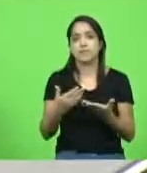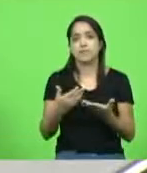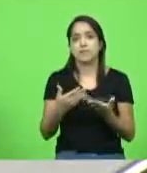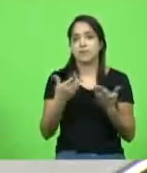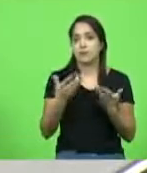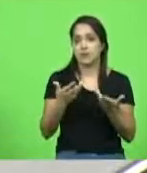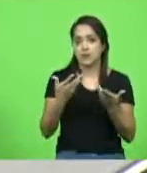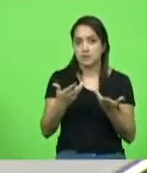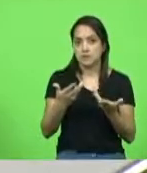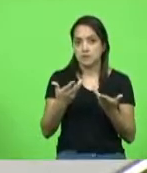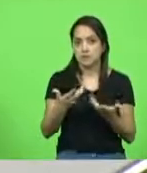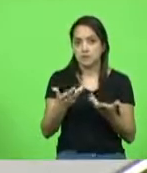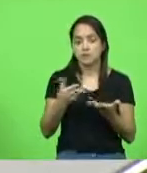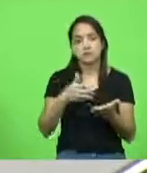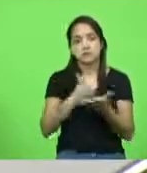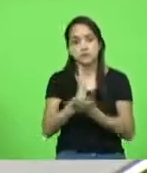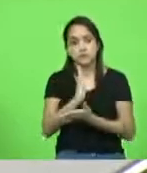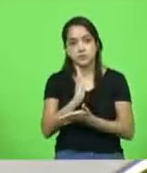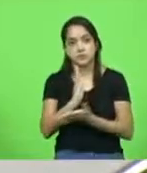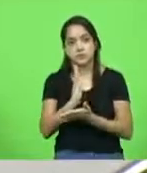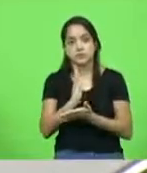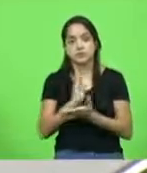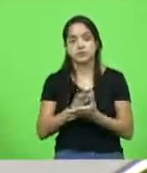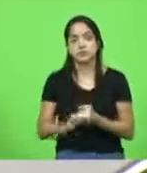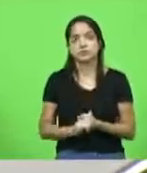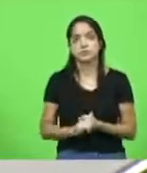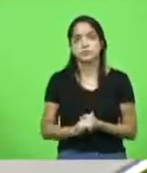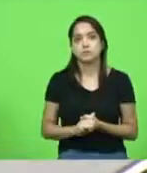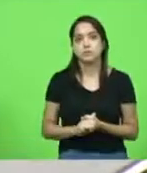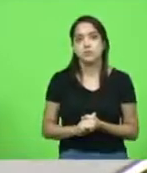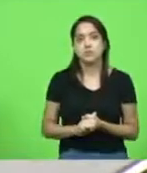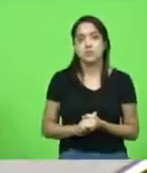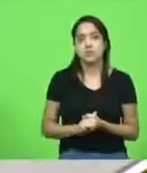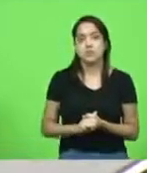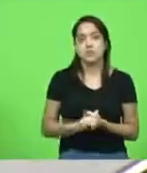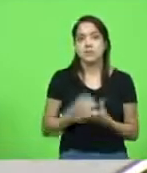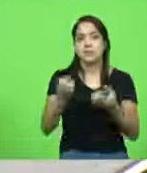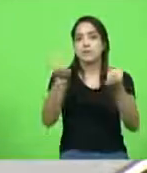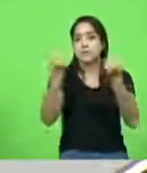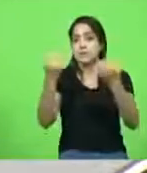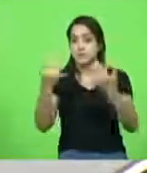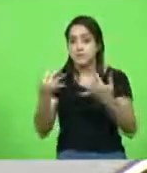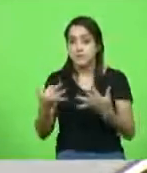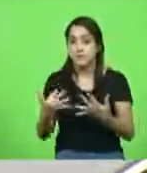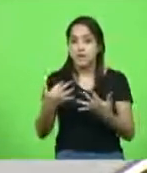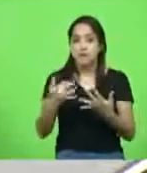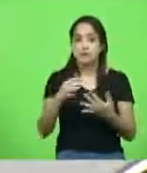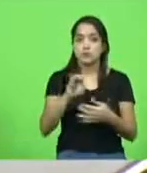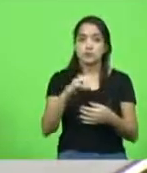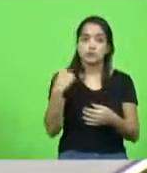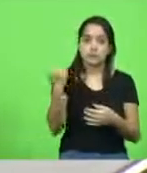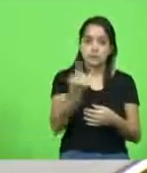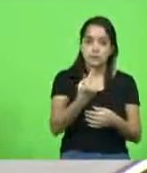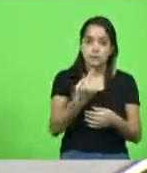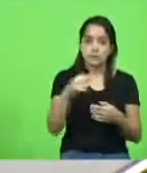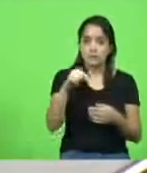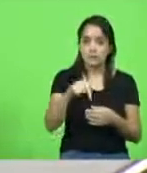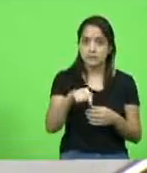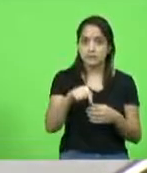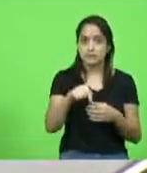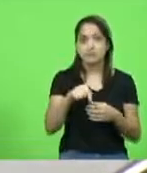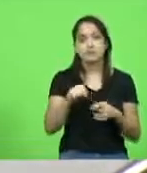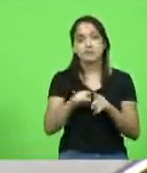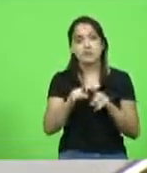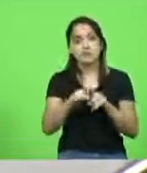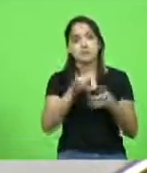para que seja aprovado para que possa ser explicado não só para nós deputados mas por